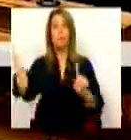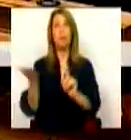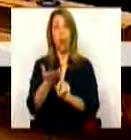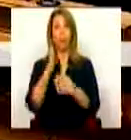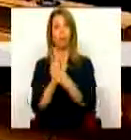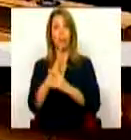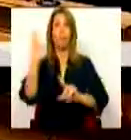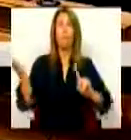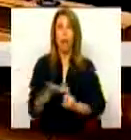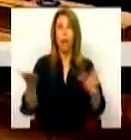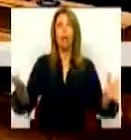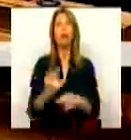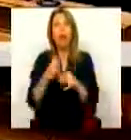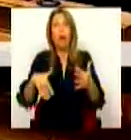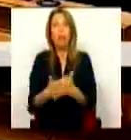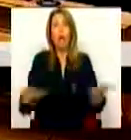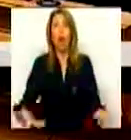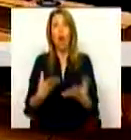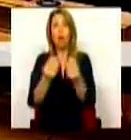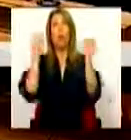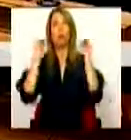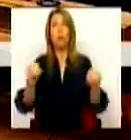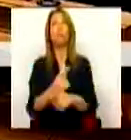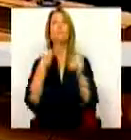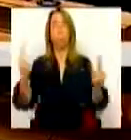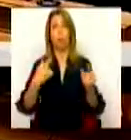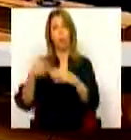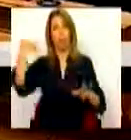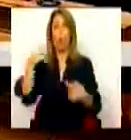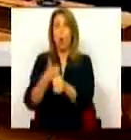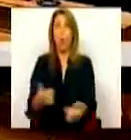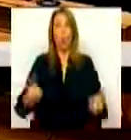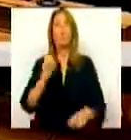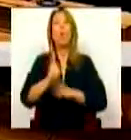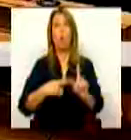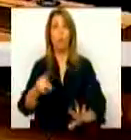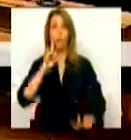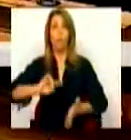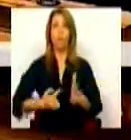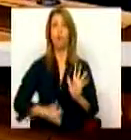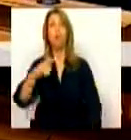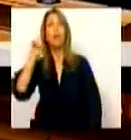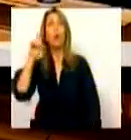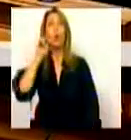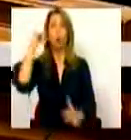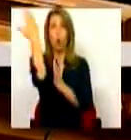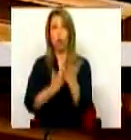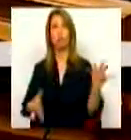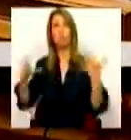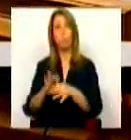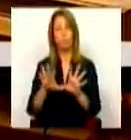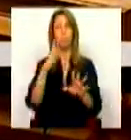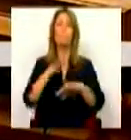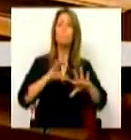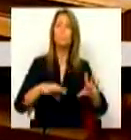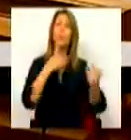nada, porque em vigor não estão, precisamente porque não cumpriam aquilo que era fundamental ter assegurado, que era o cumprimento da Constituição. Neste